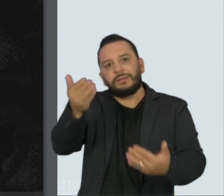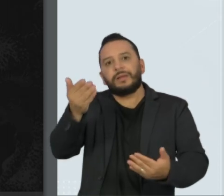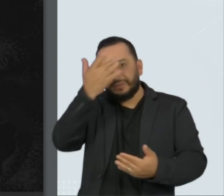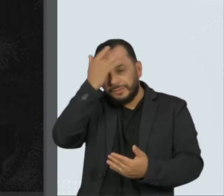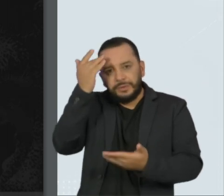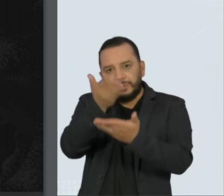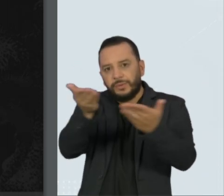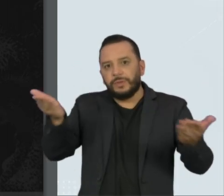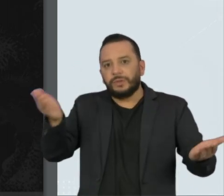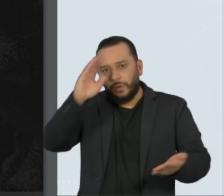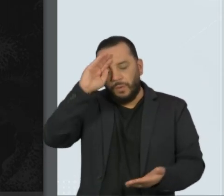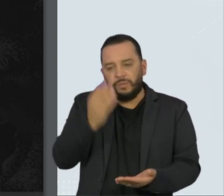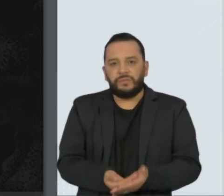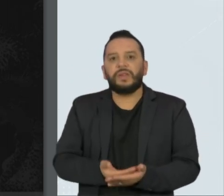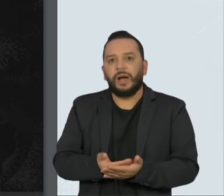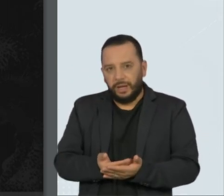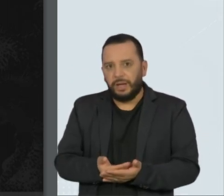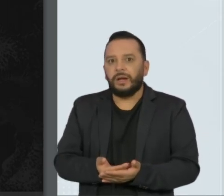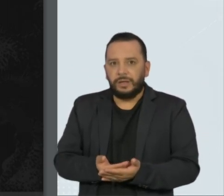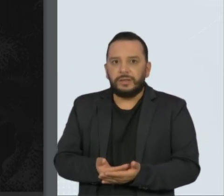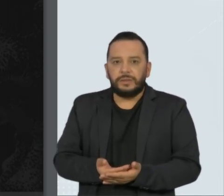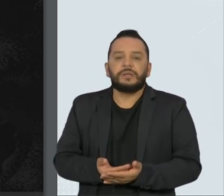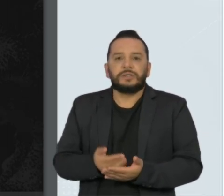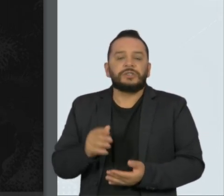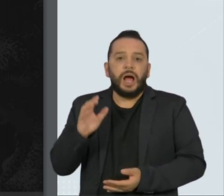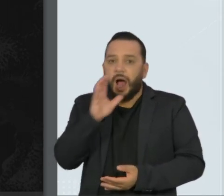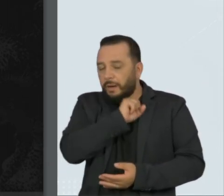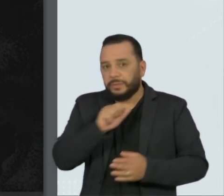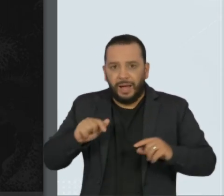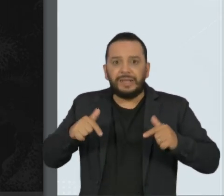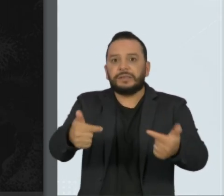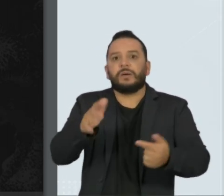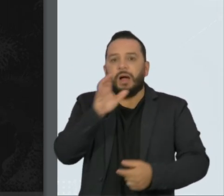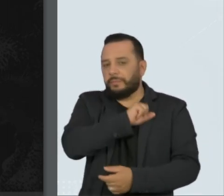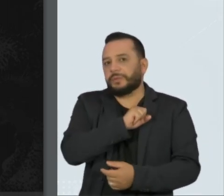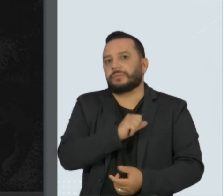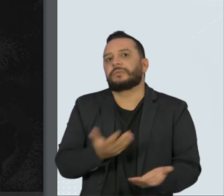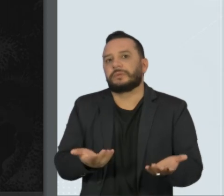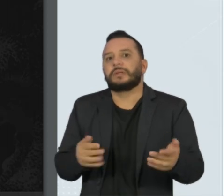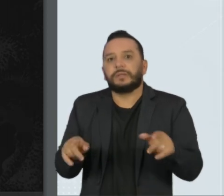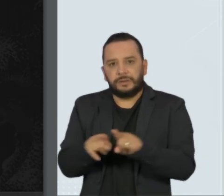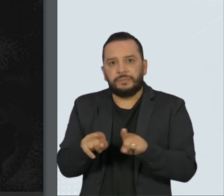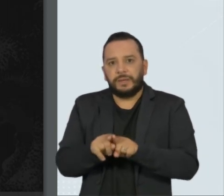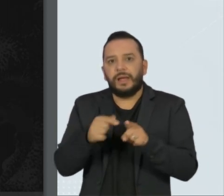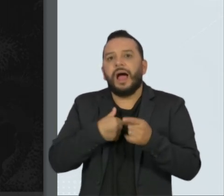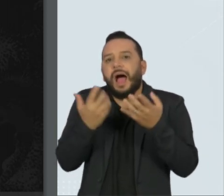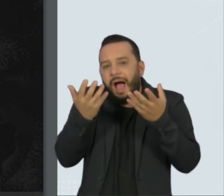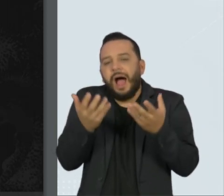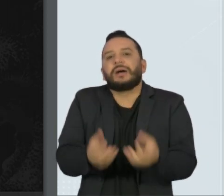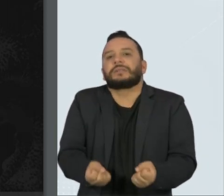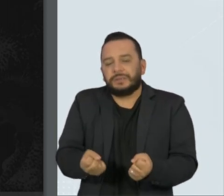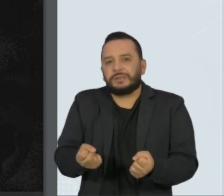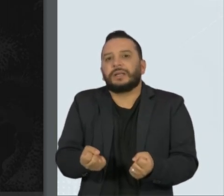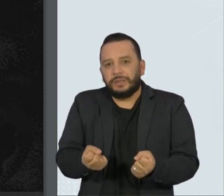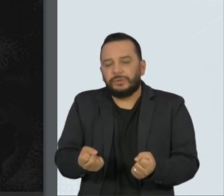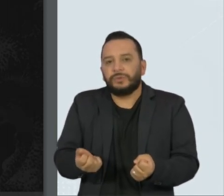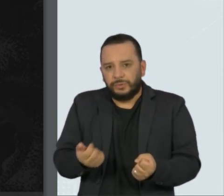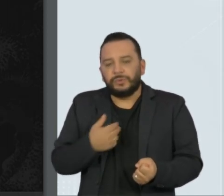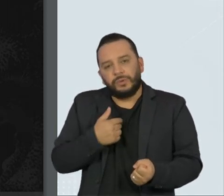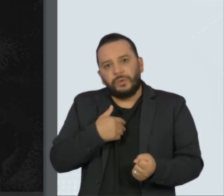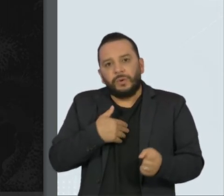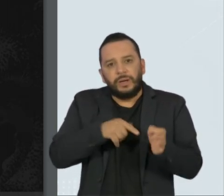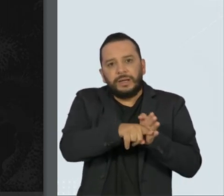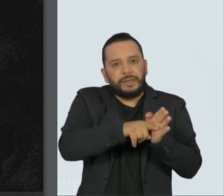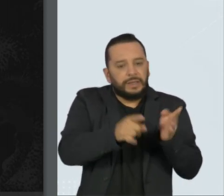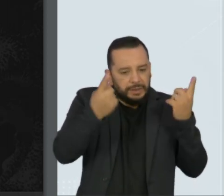que confiaram na rede de resposta rápida e acertaram participar desses pilotos que definirão o futuro